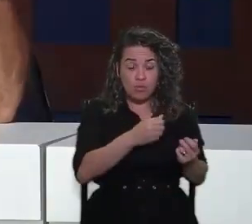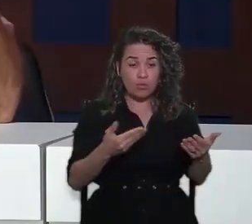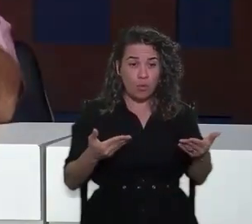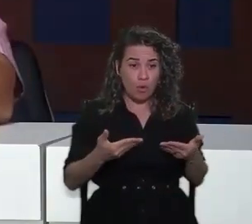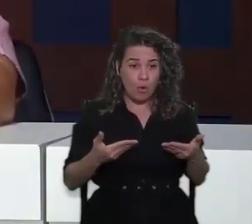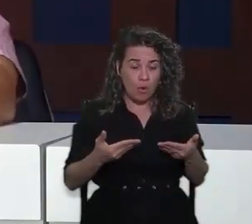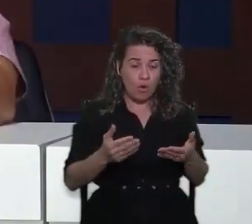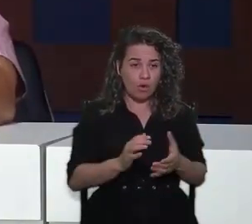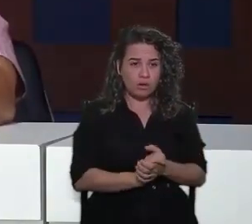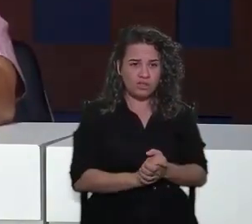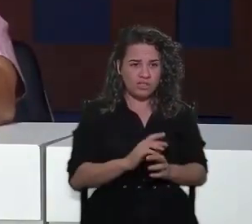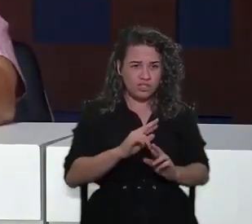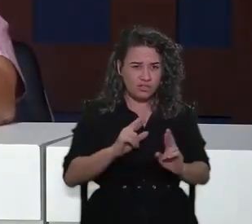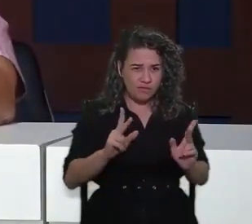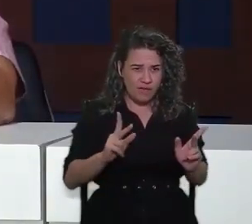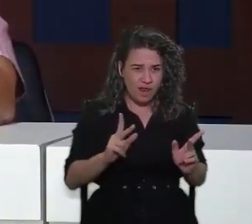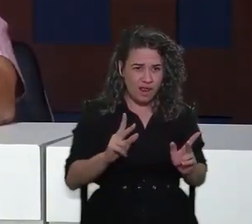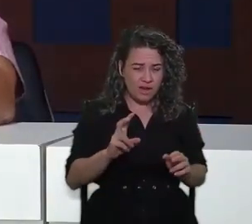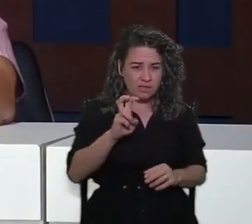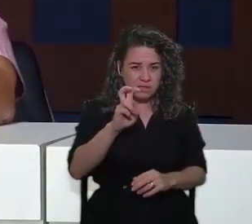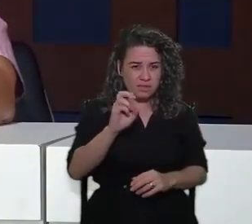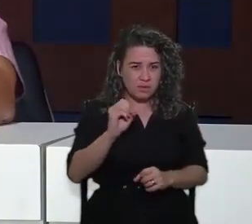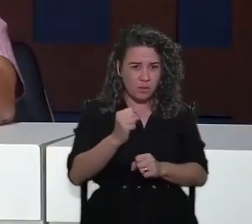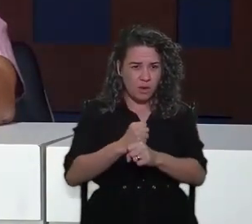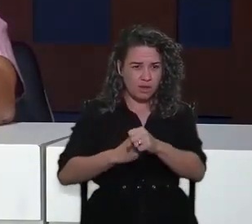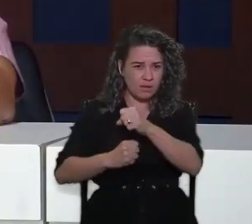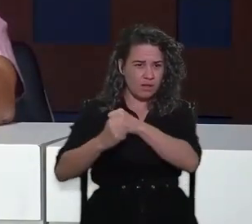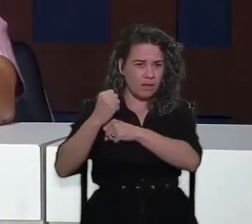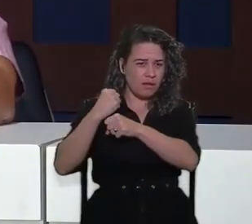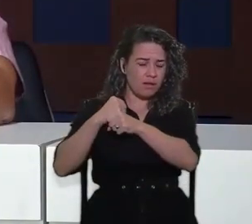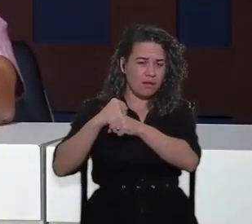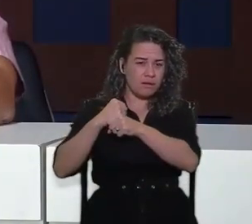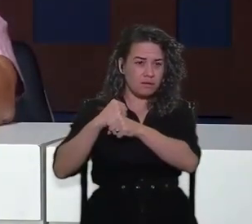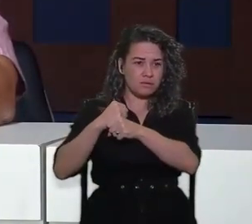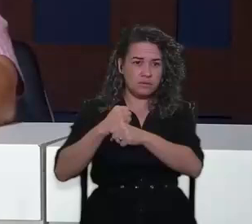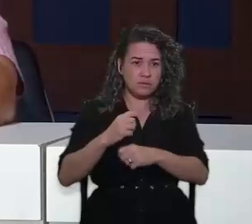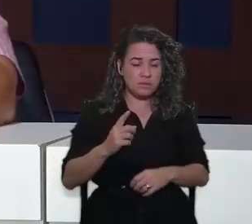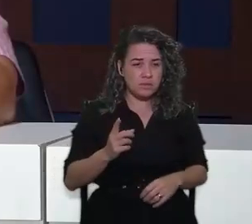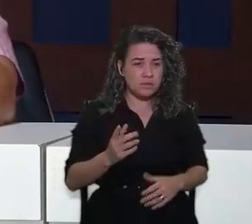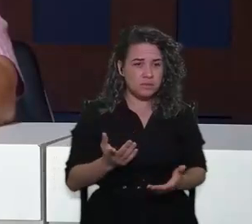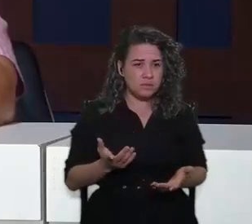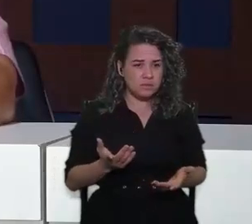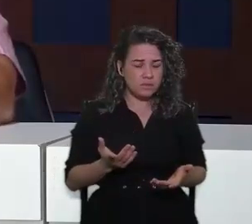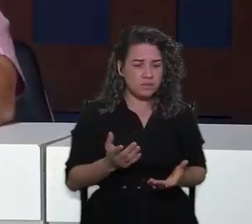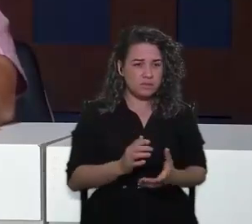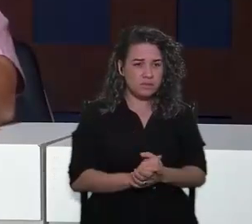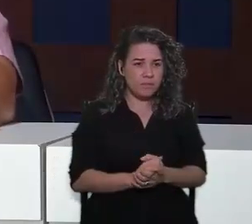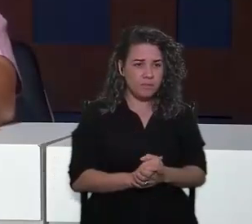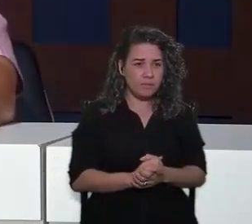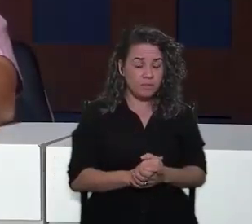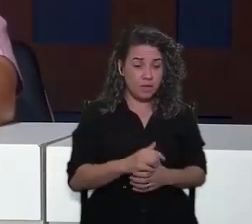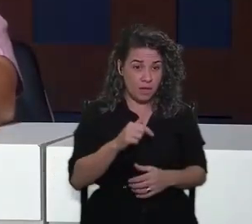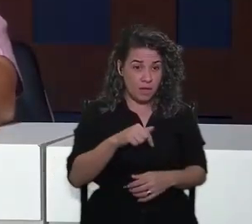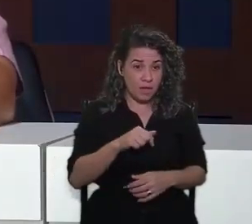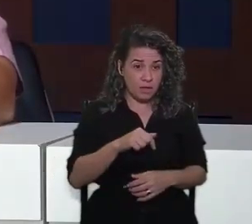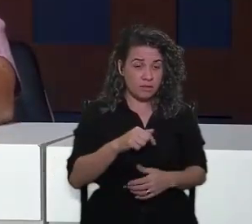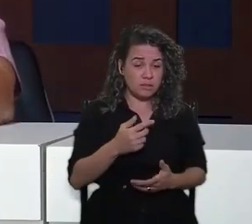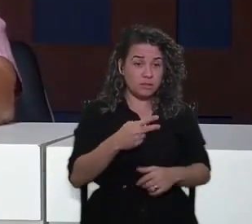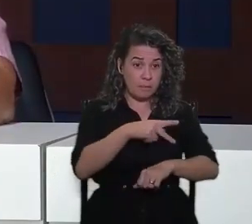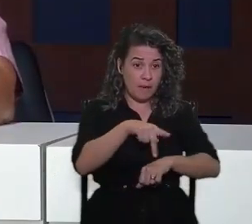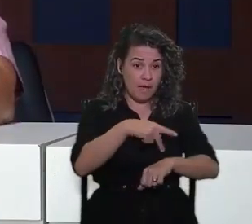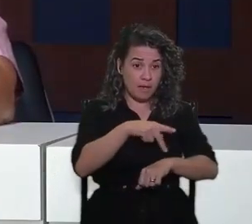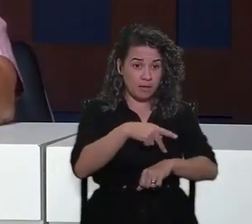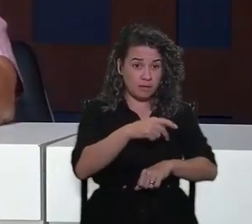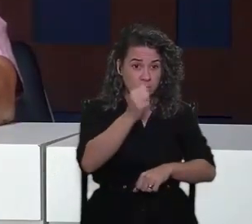mundo de 50 anos atrás. Eu acho que a gente vive num país que sempre leu pouco, é um